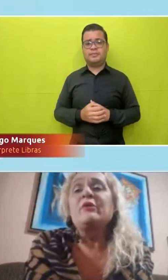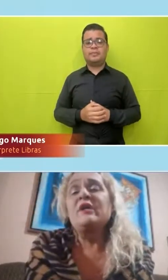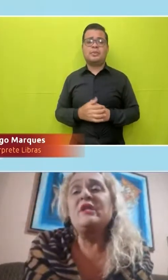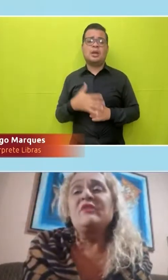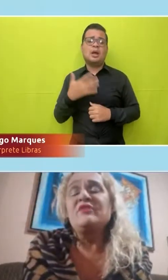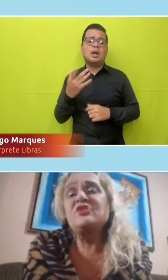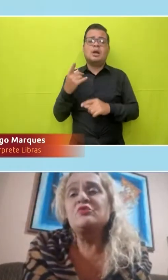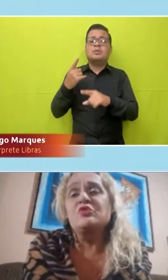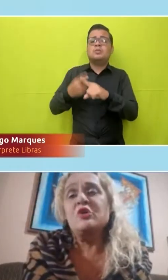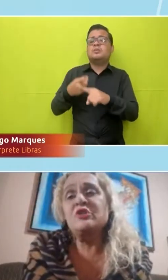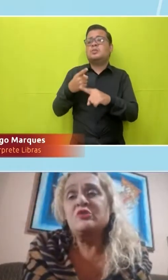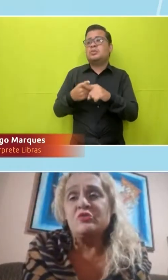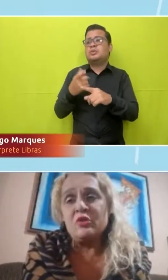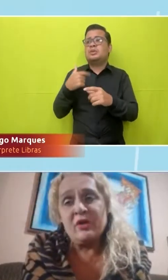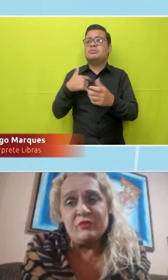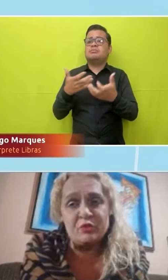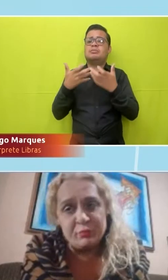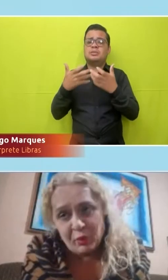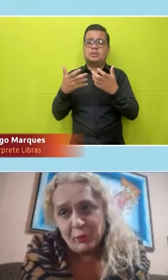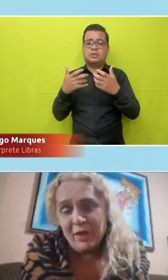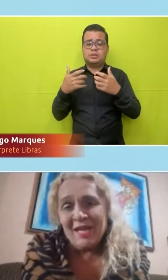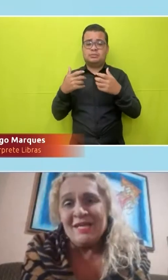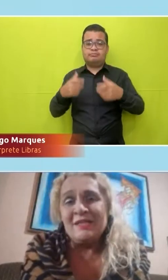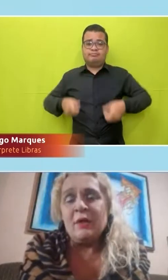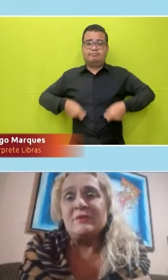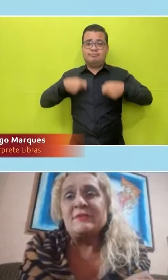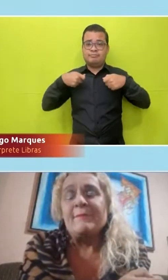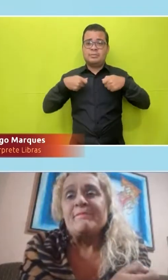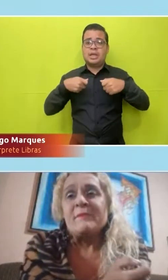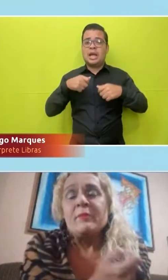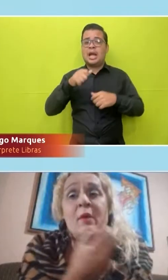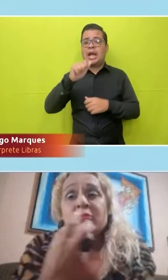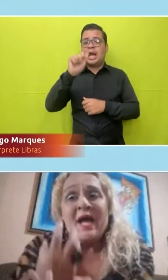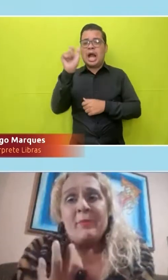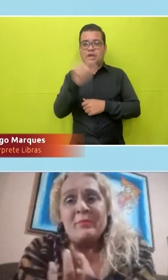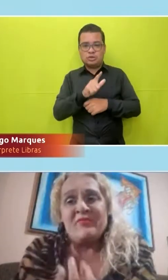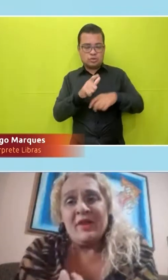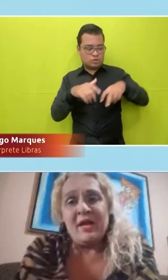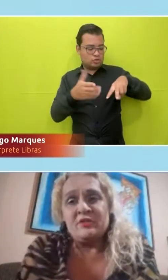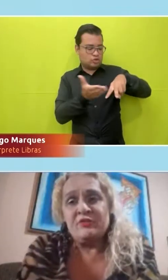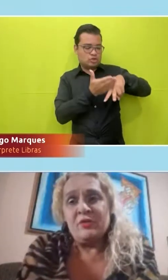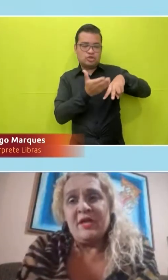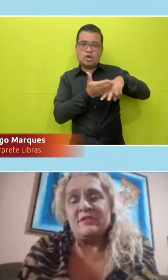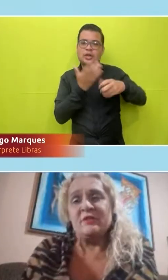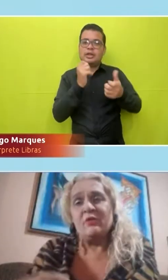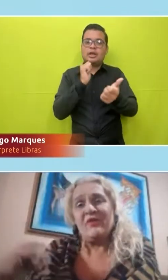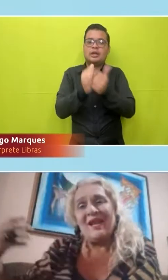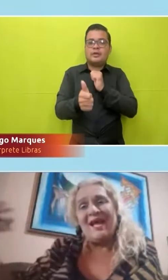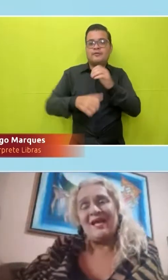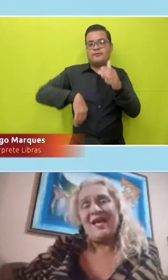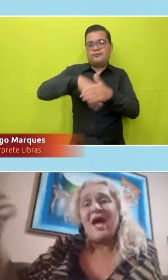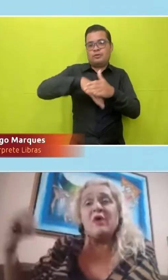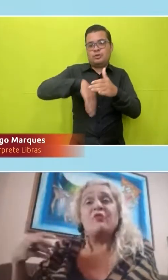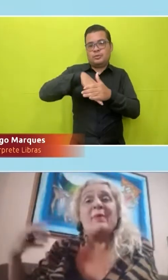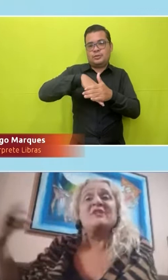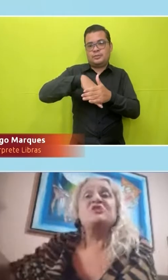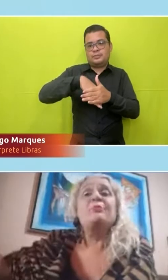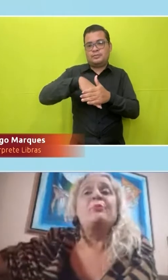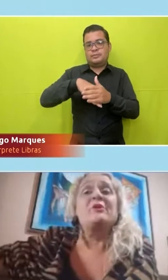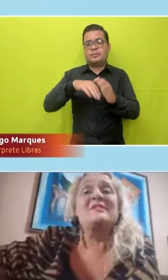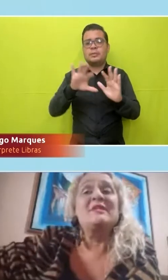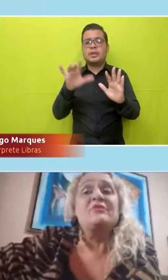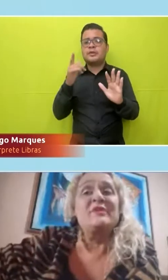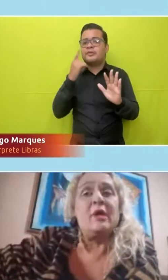eu queria vestir um short azul e jogar futebol. Então, assim, não dá para me falar de violência e não falar, eu vou partir